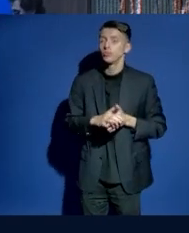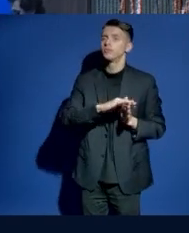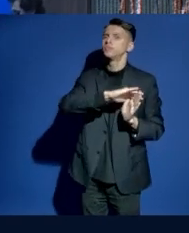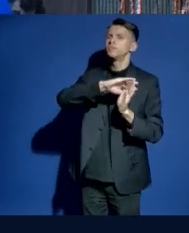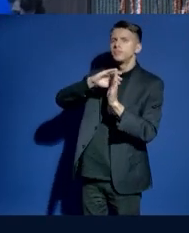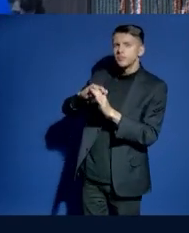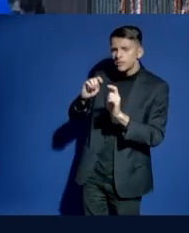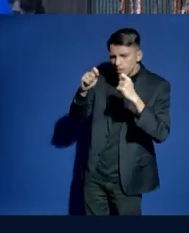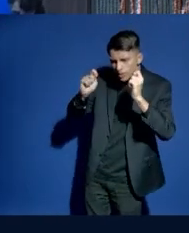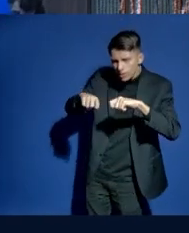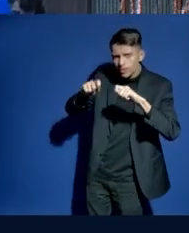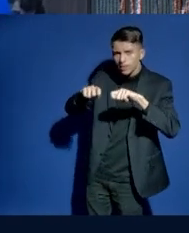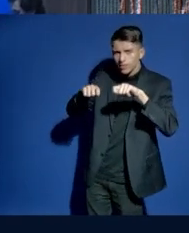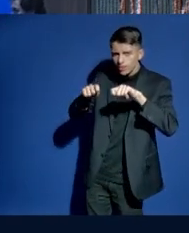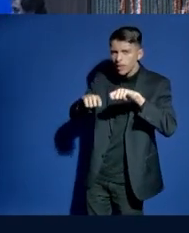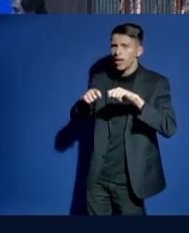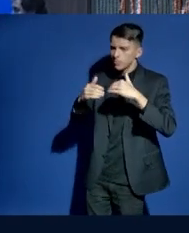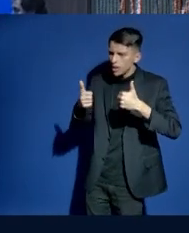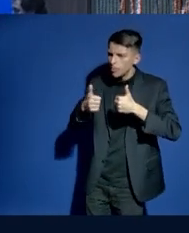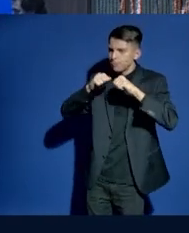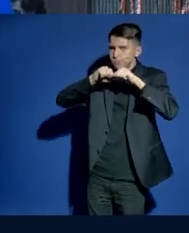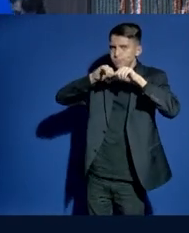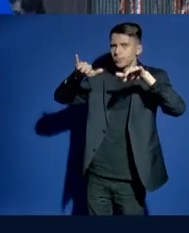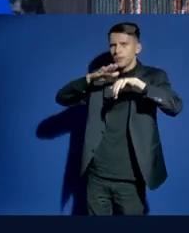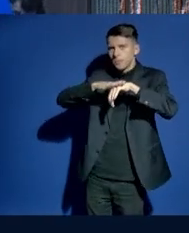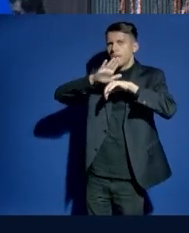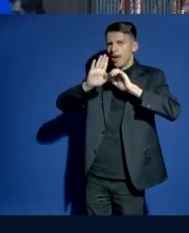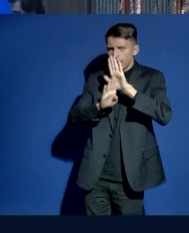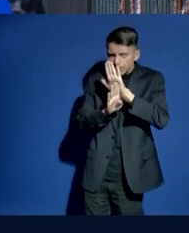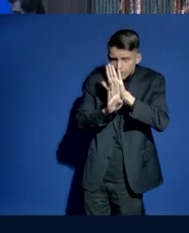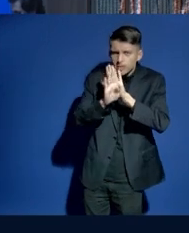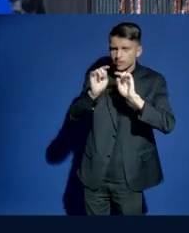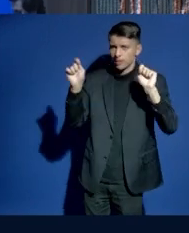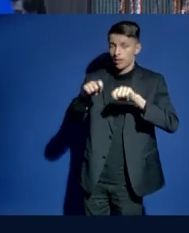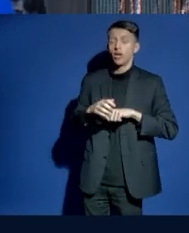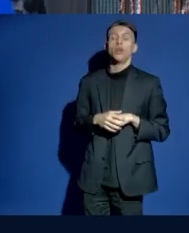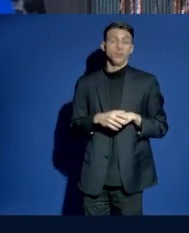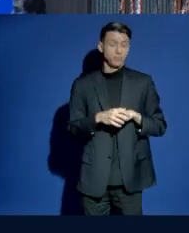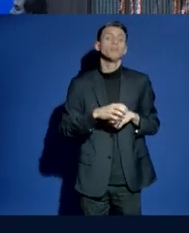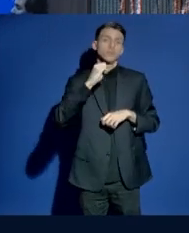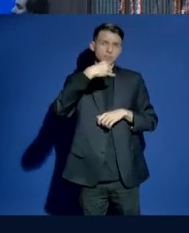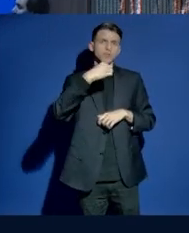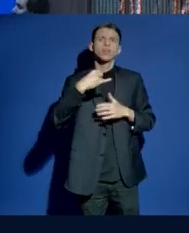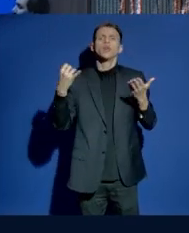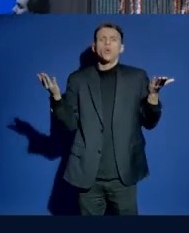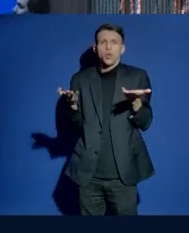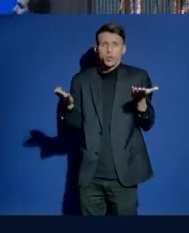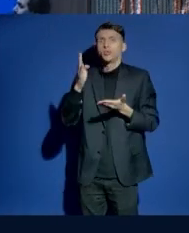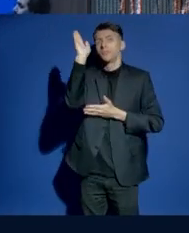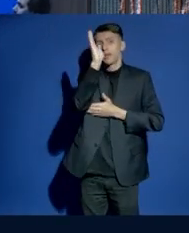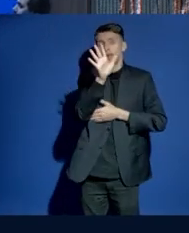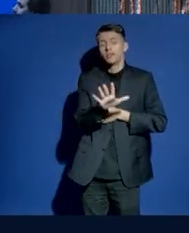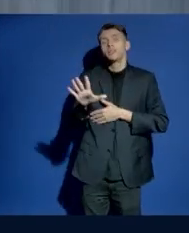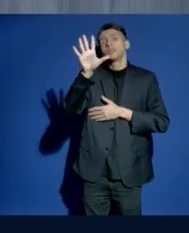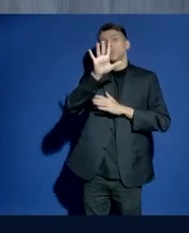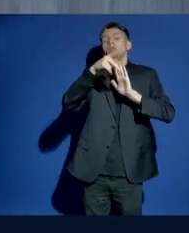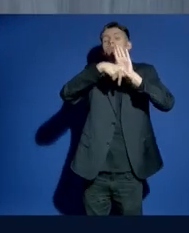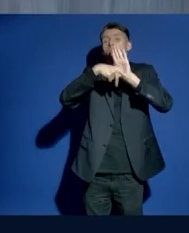escalável acho que hoje o Brasil ele tem cinco projetos de biometrando operando